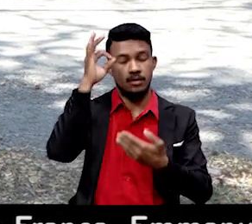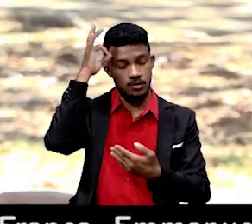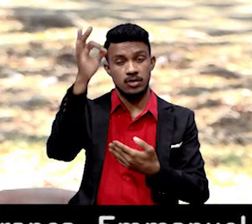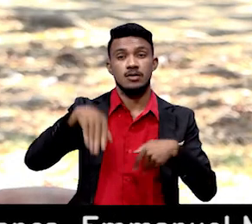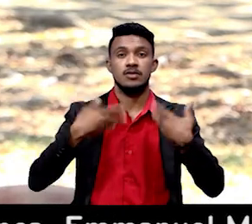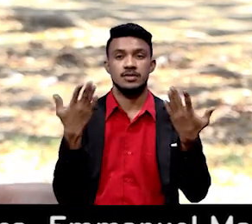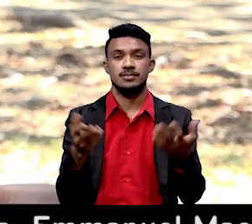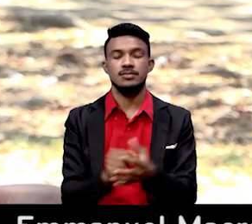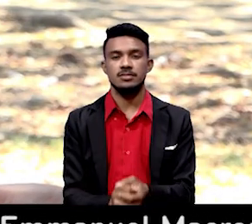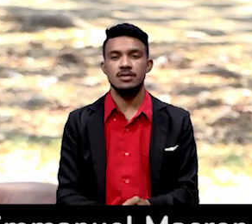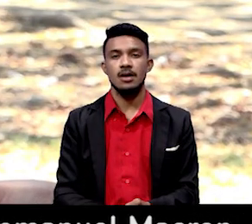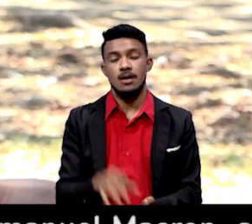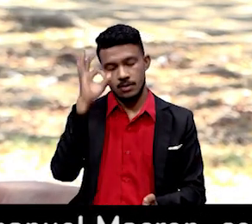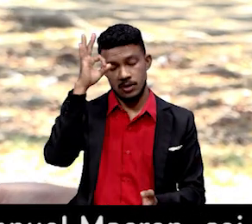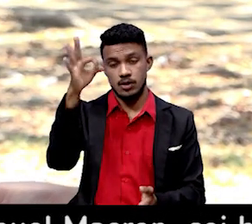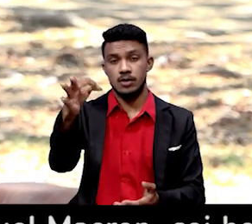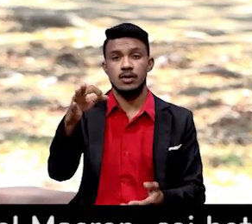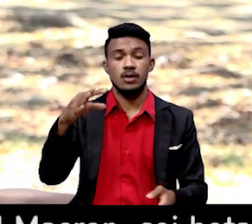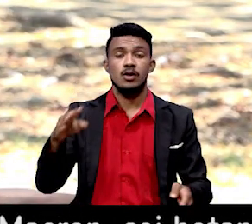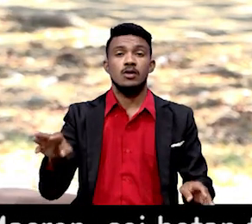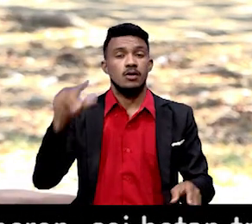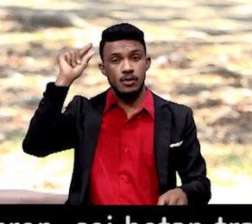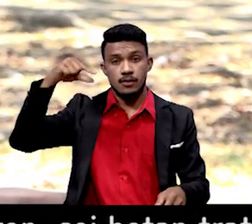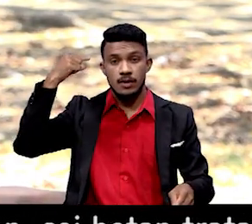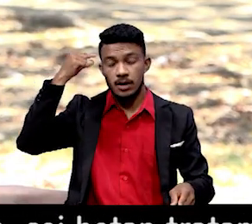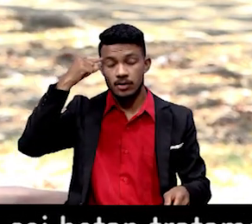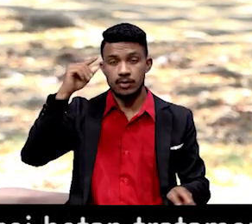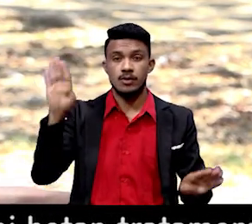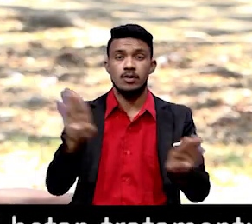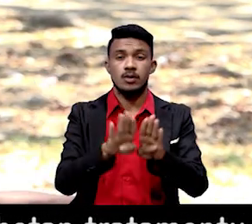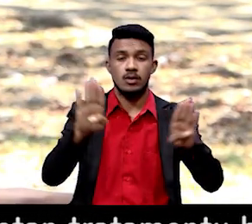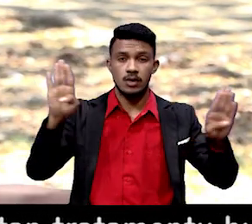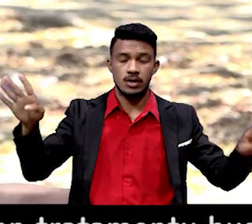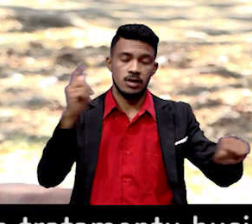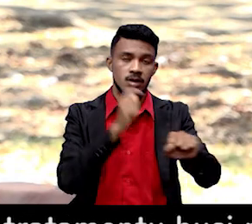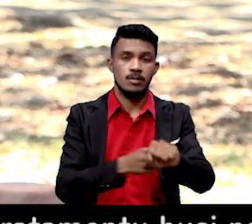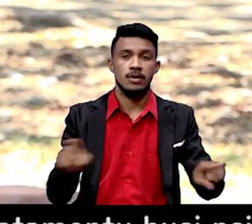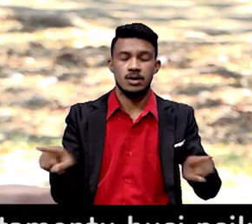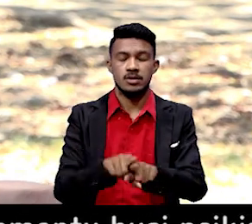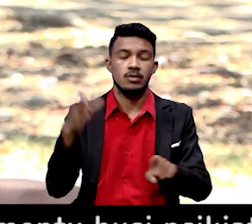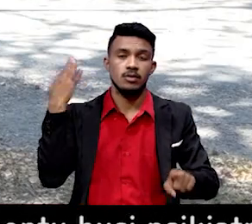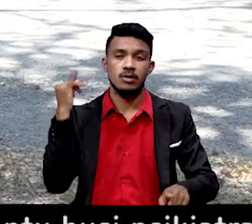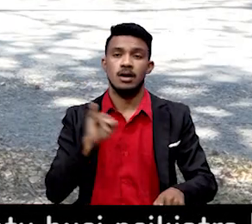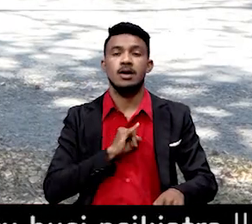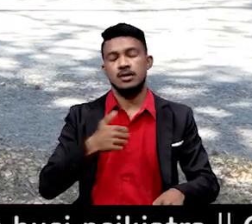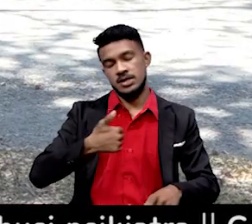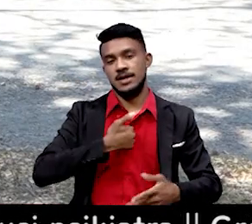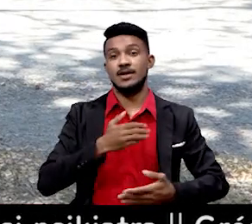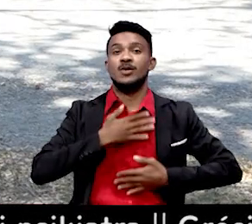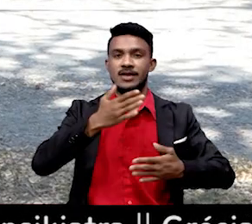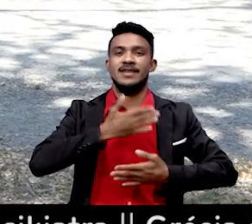Esperança boa em que o governo local já se situou normal, já se sente contente, também já vai lá